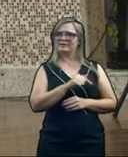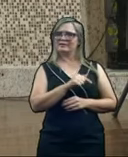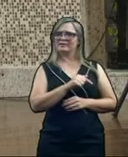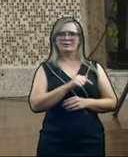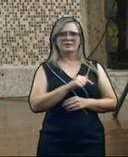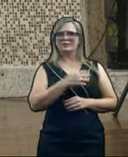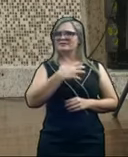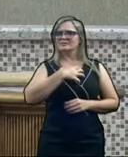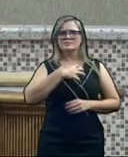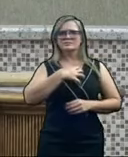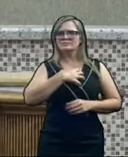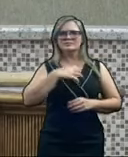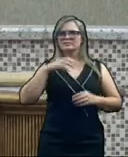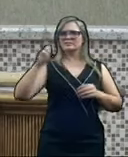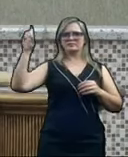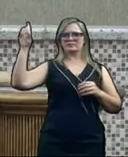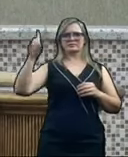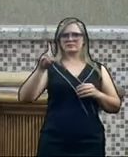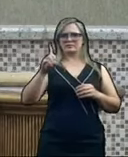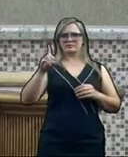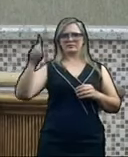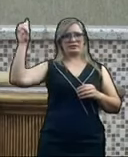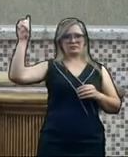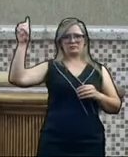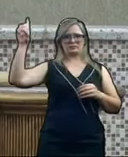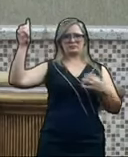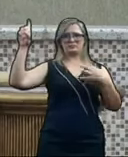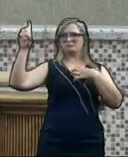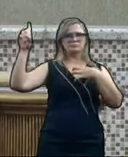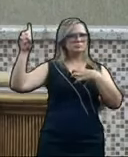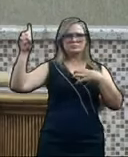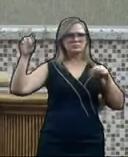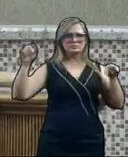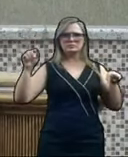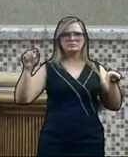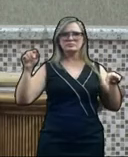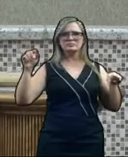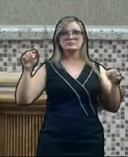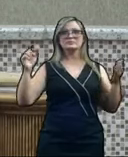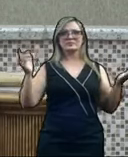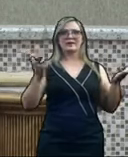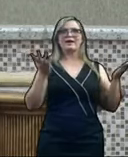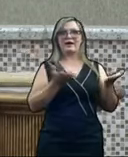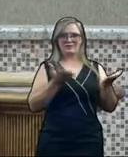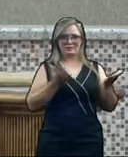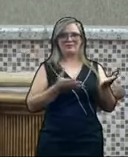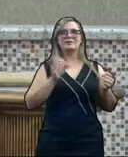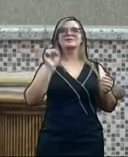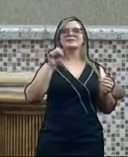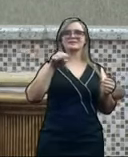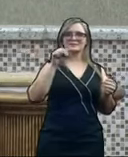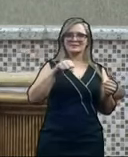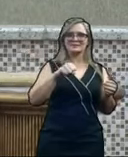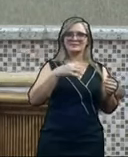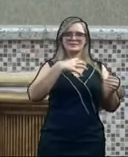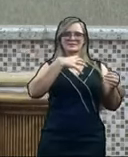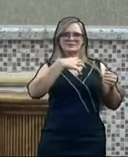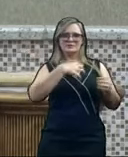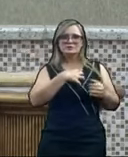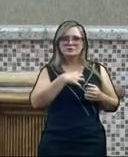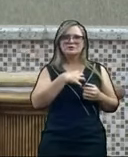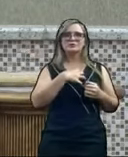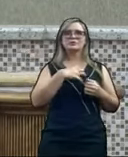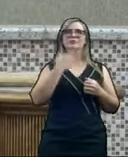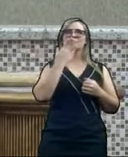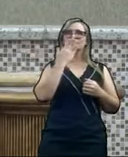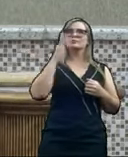de Deus ou com a direção de Deus aí ele vai lá para a terra do seu tio o cara eu fico olhando